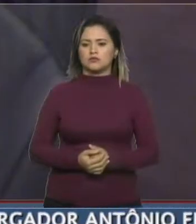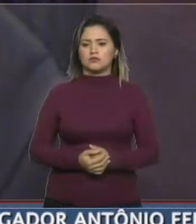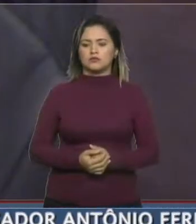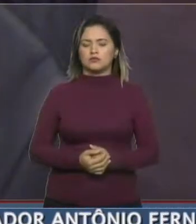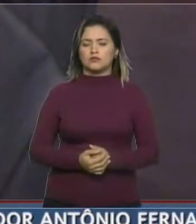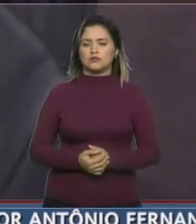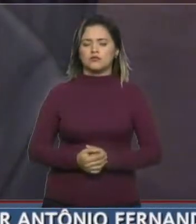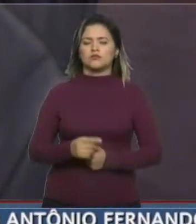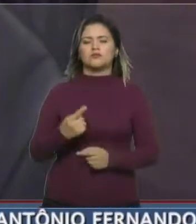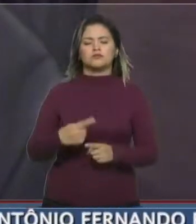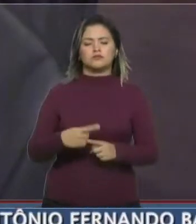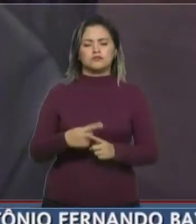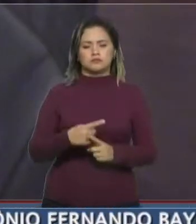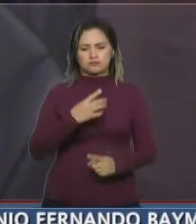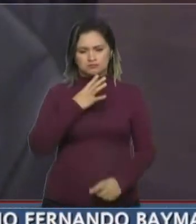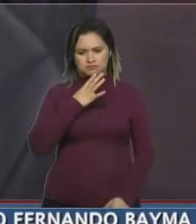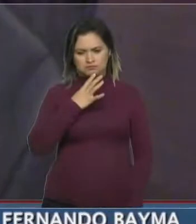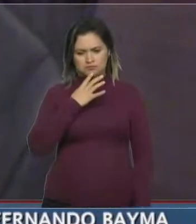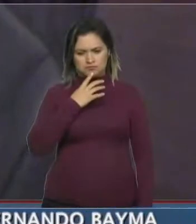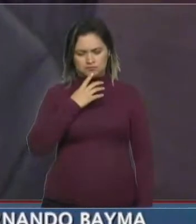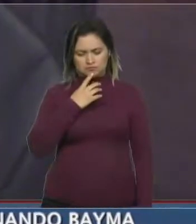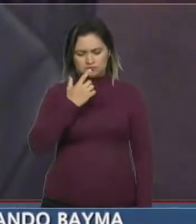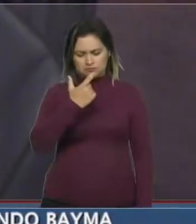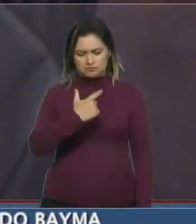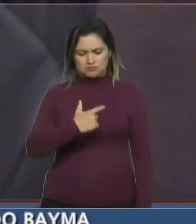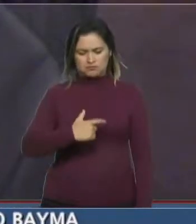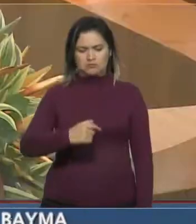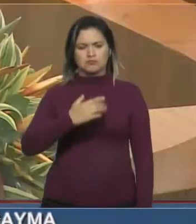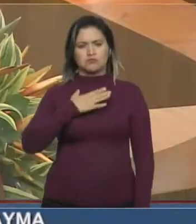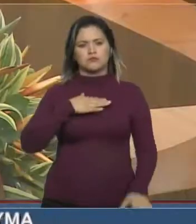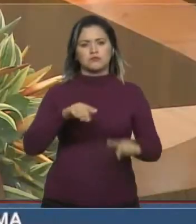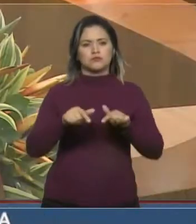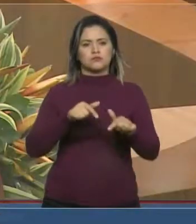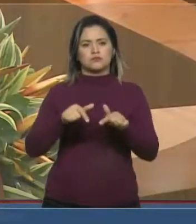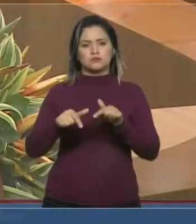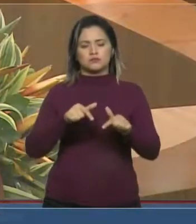alguma coisa que eu tenha feito pelo meu Estado.